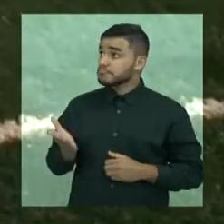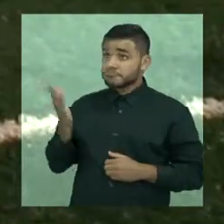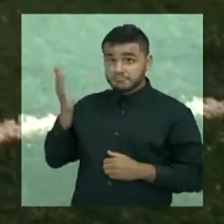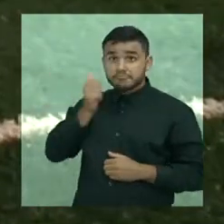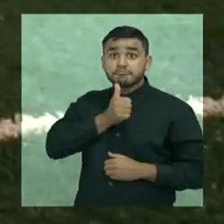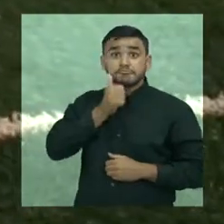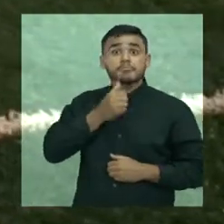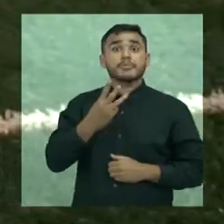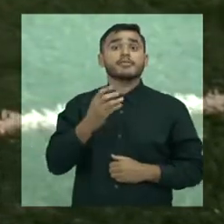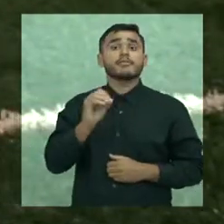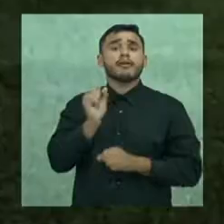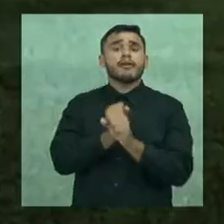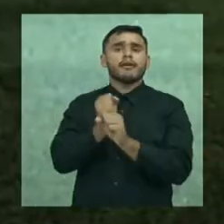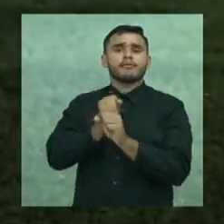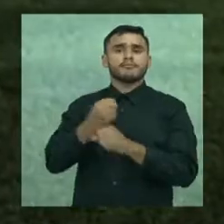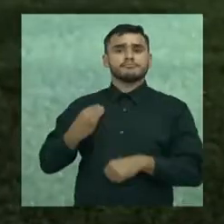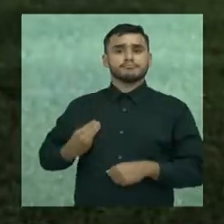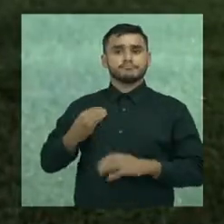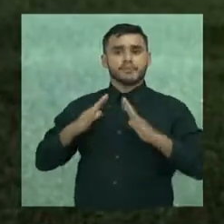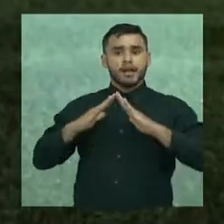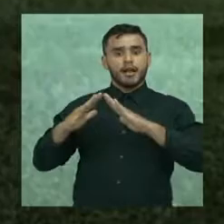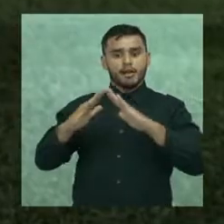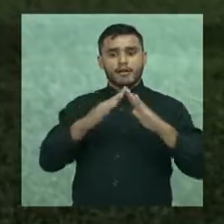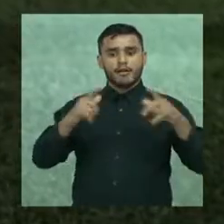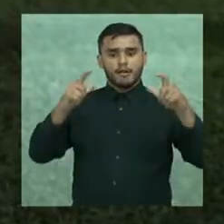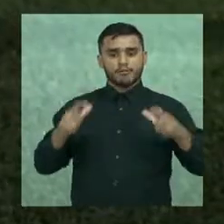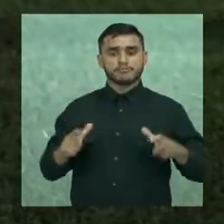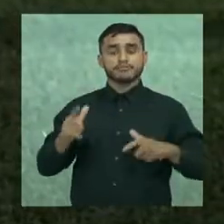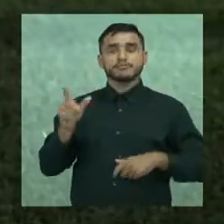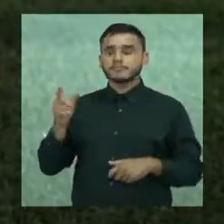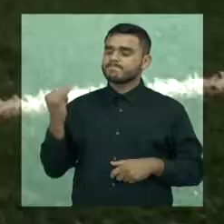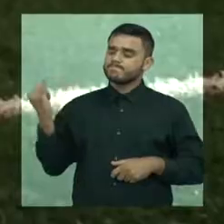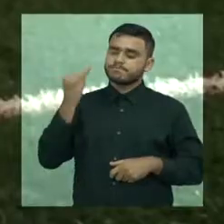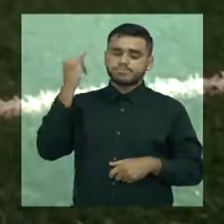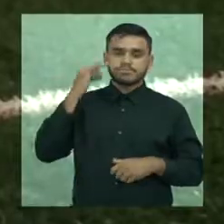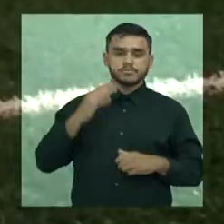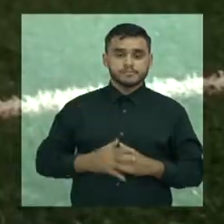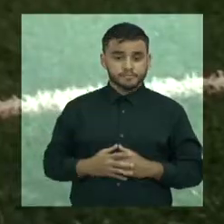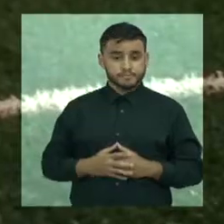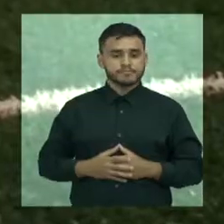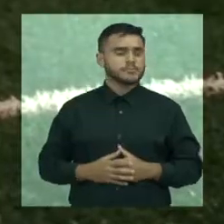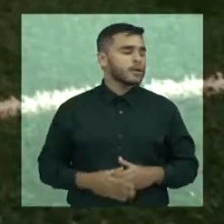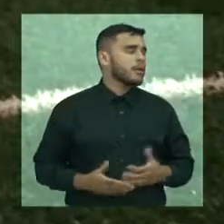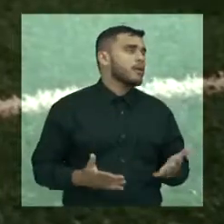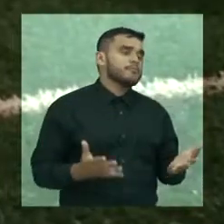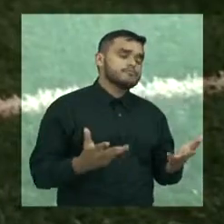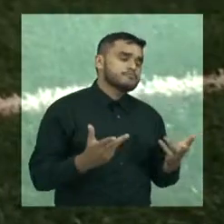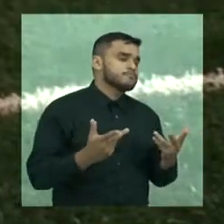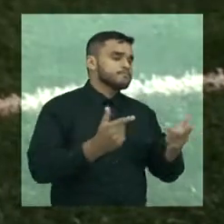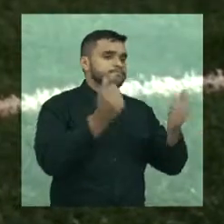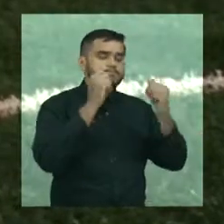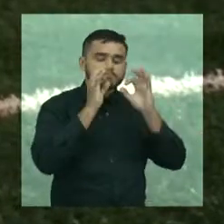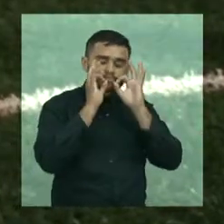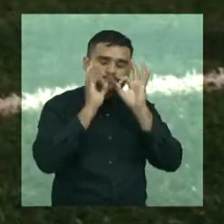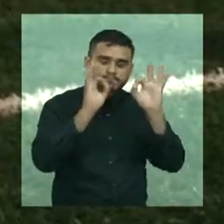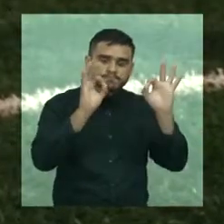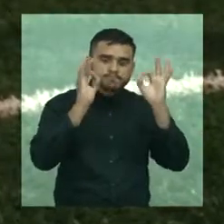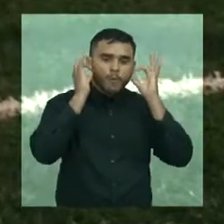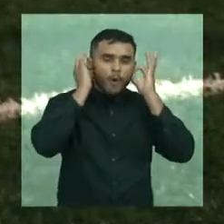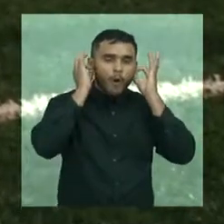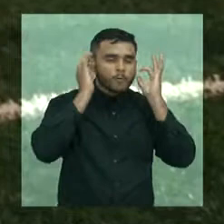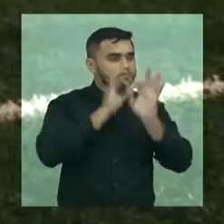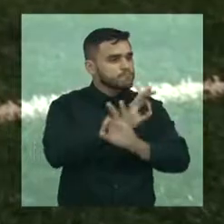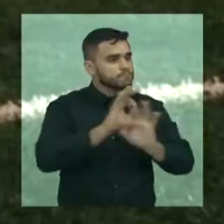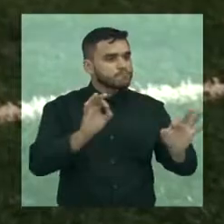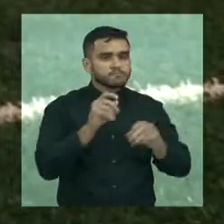no bairro, Maria Nilza sabe da importância que o equipamento traz para a população. Isso aqui foi a melhor coisa que saiu no nosso bairro. Essa